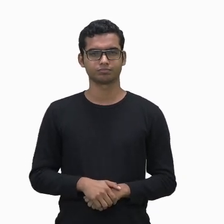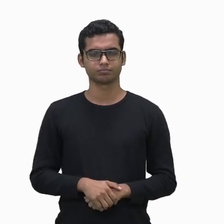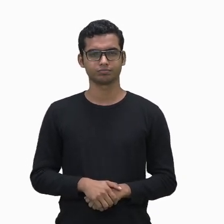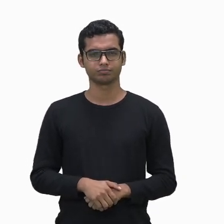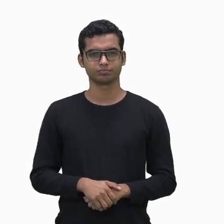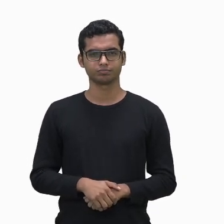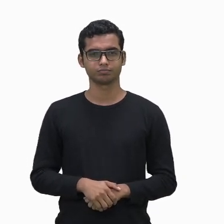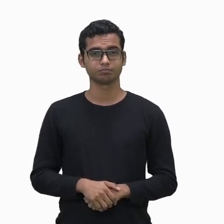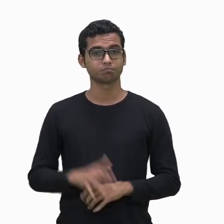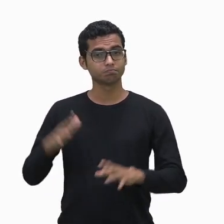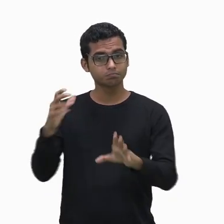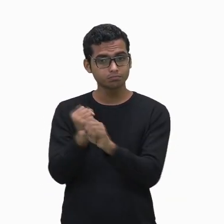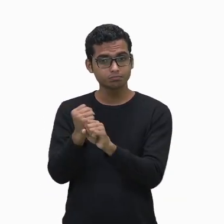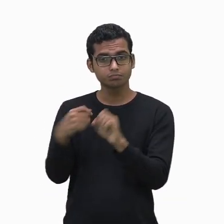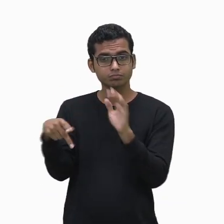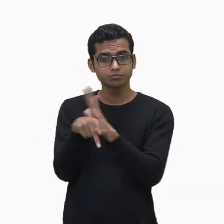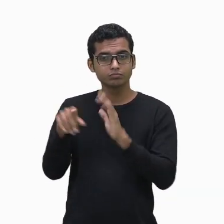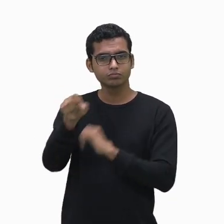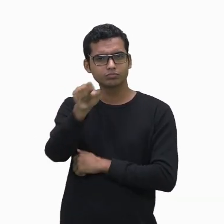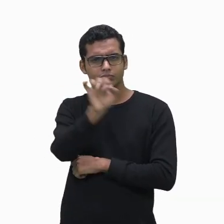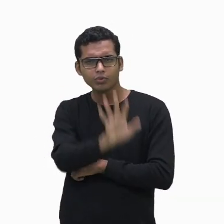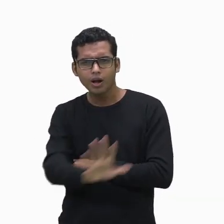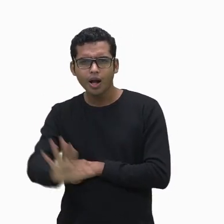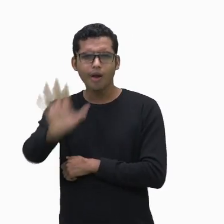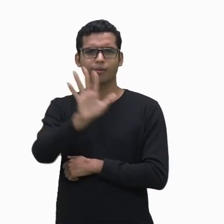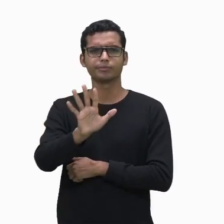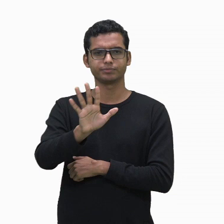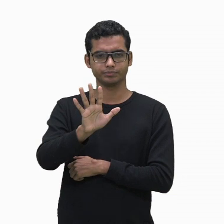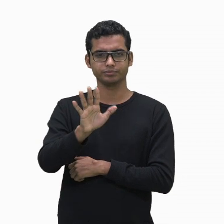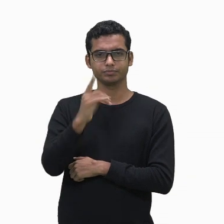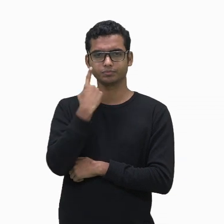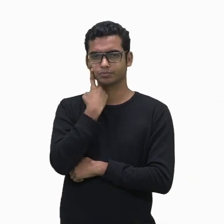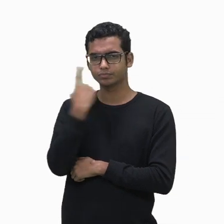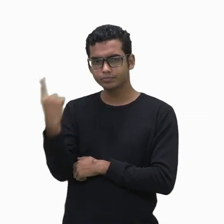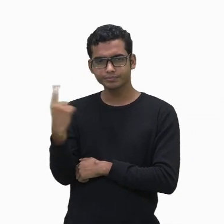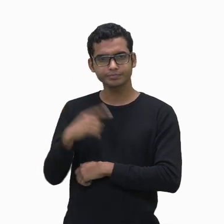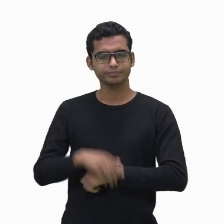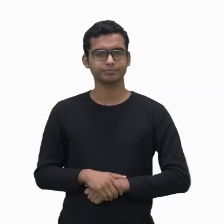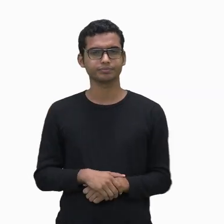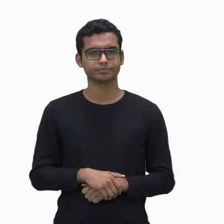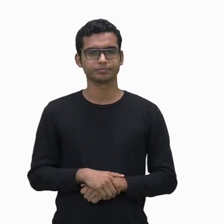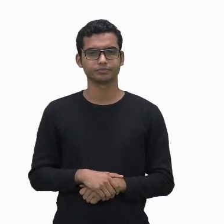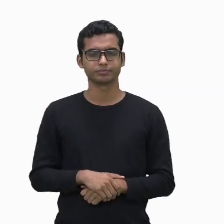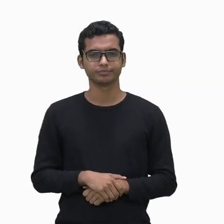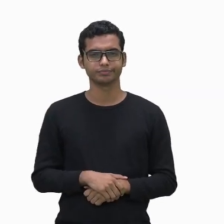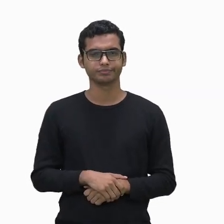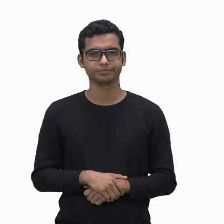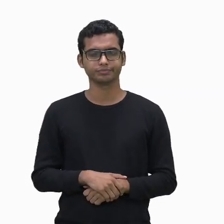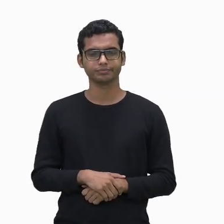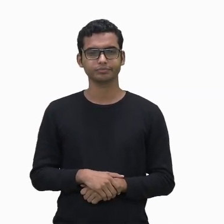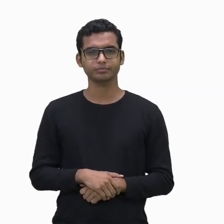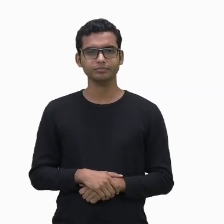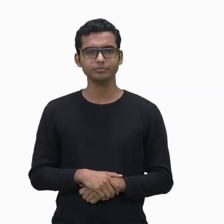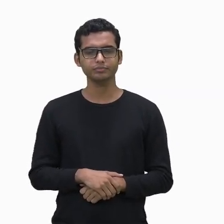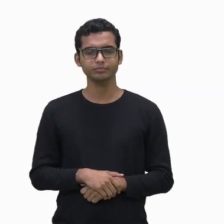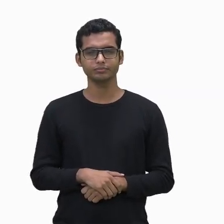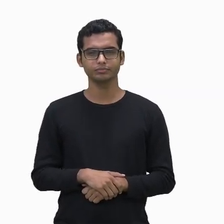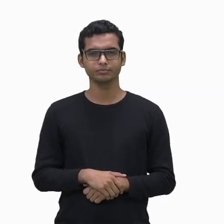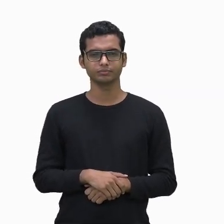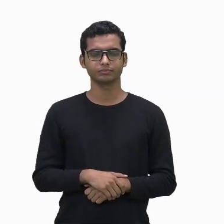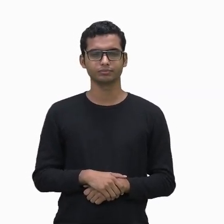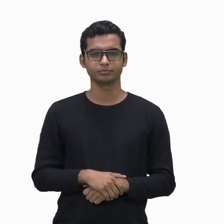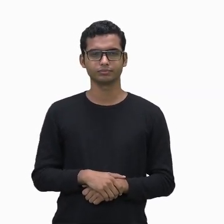a área da coroa circular que está representada na figura abaixo. Então, nós temos